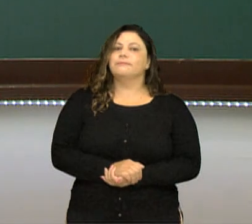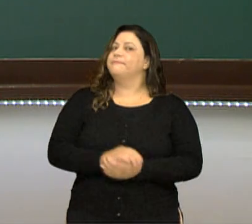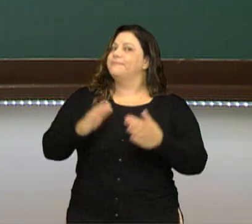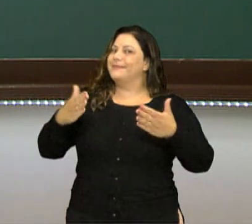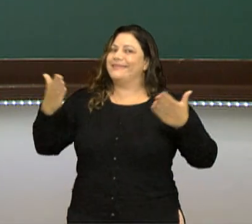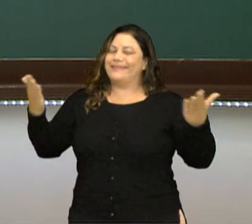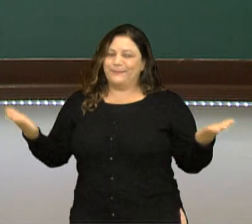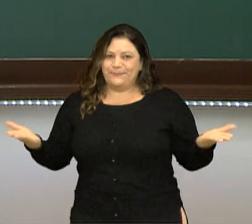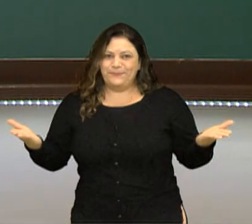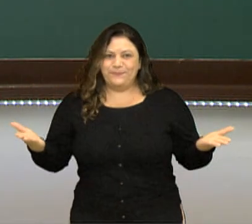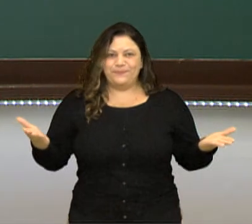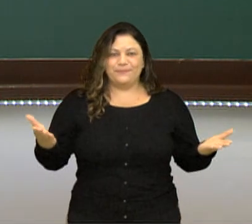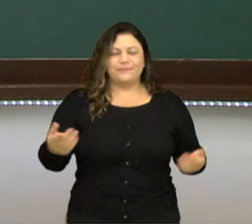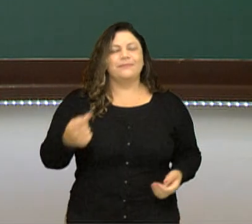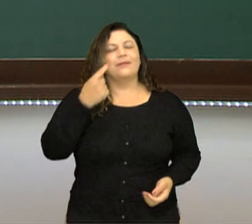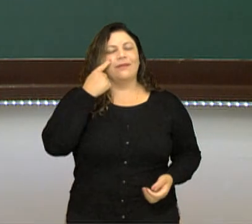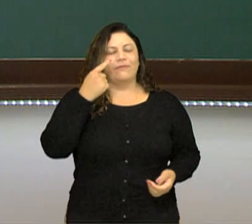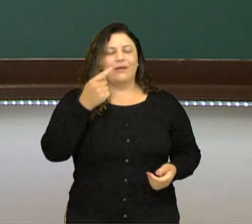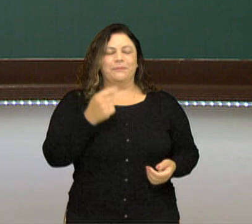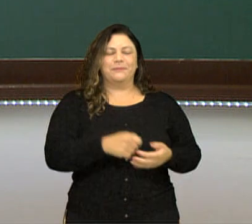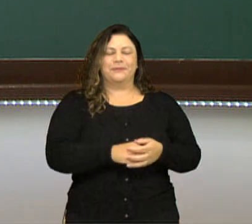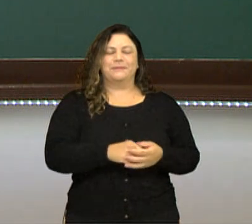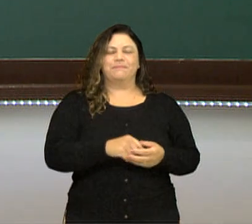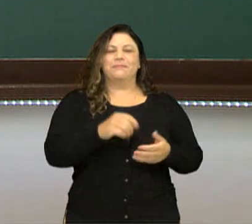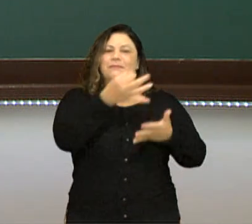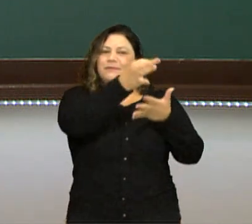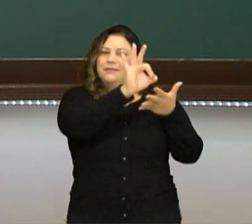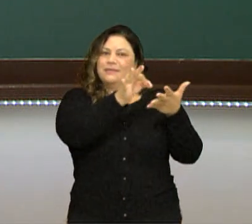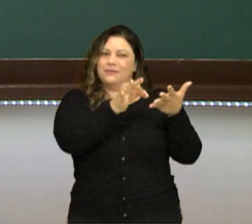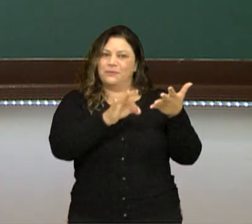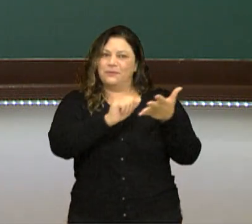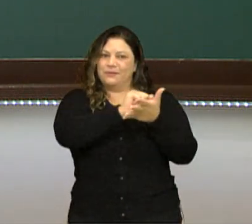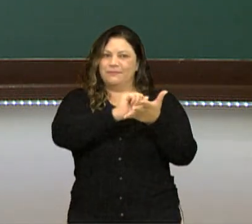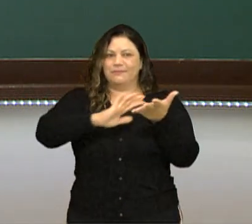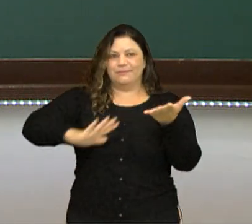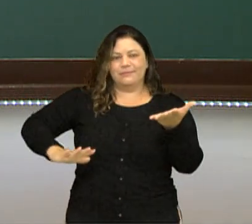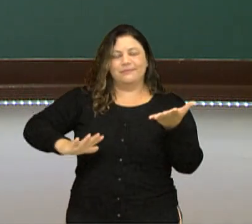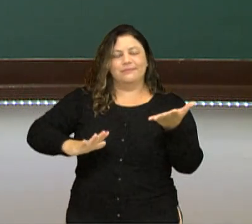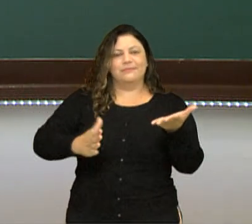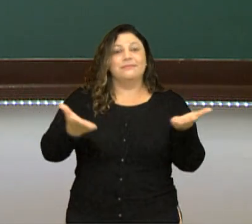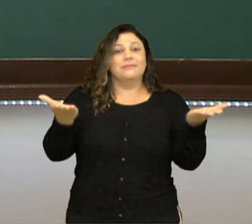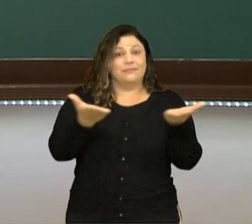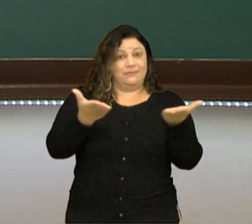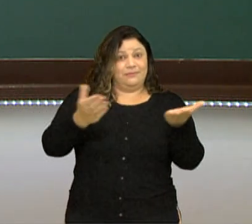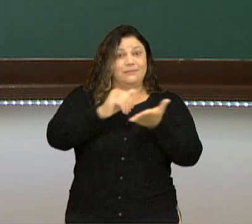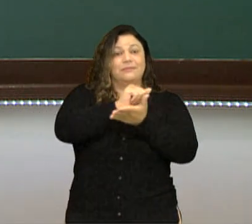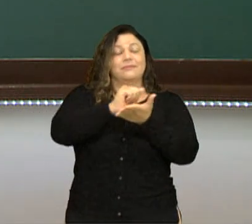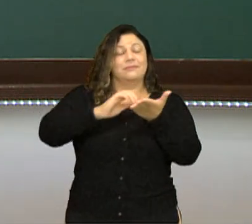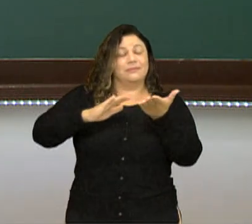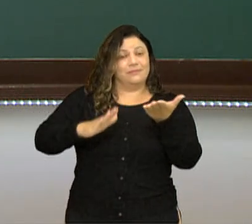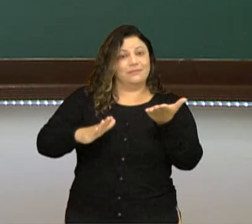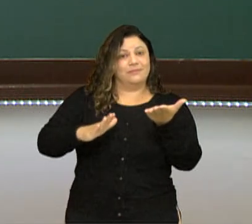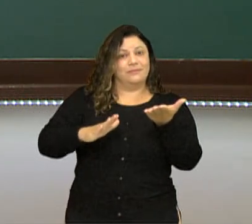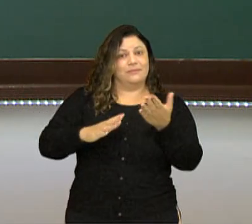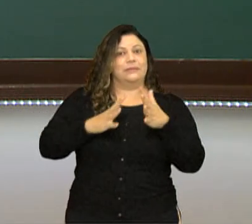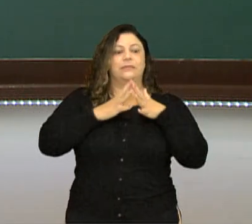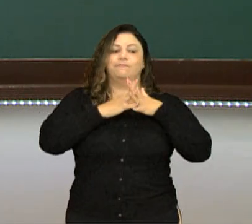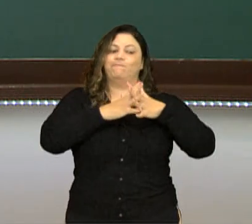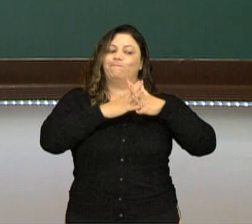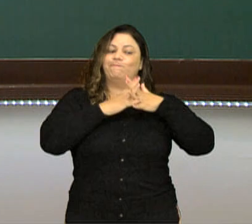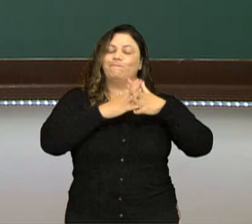Então, pessoal, vamos fazer a correção do exercício? Pessoal, esse exercício, ele é complexo, ele